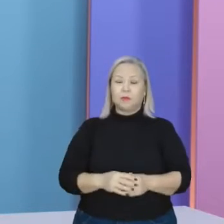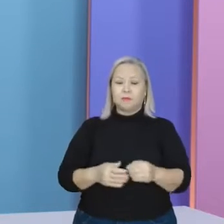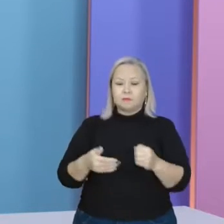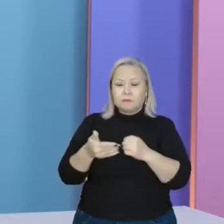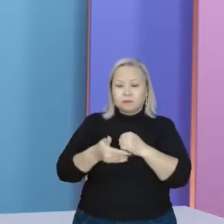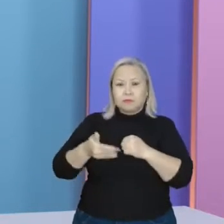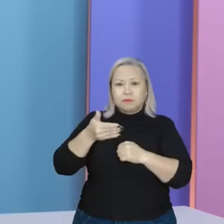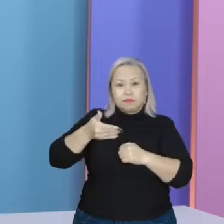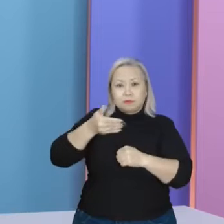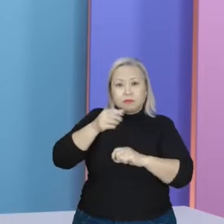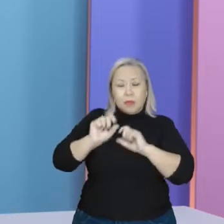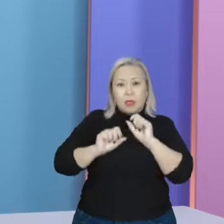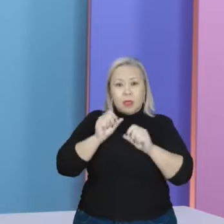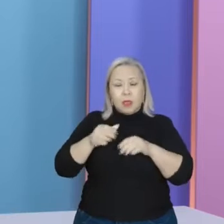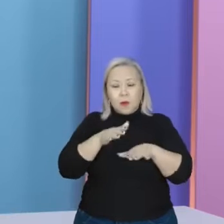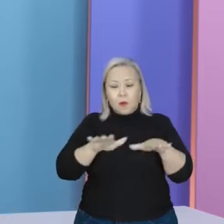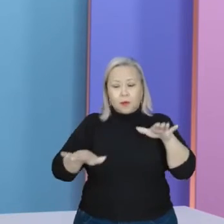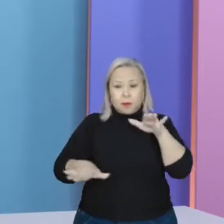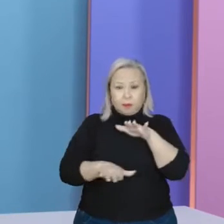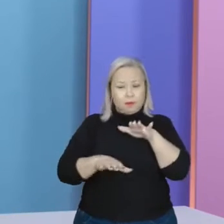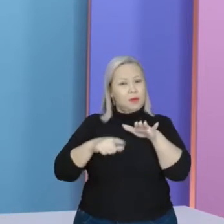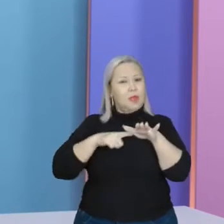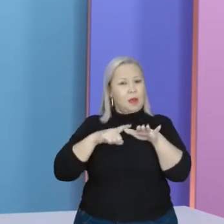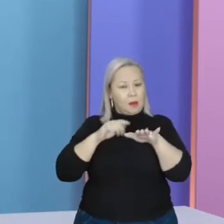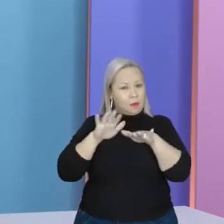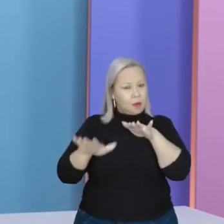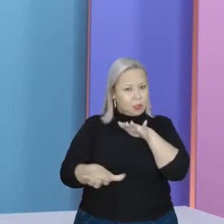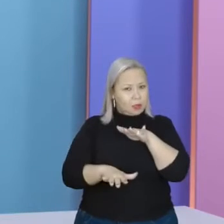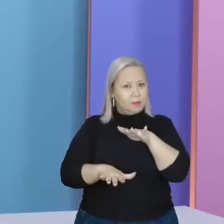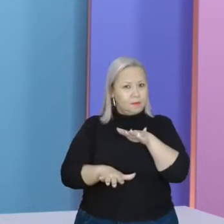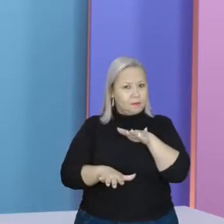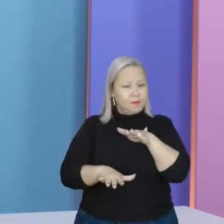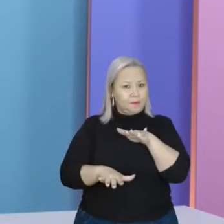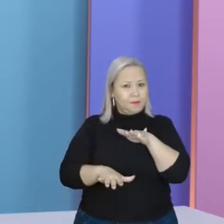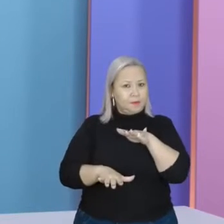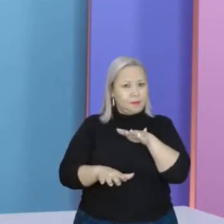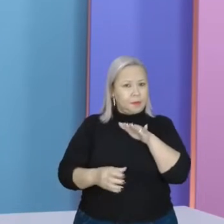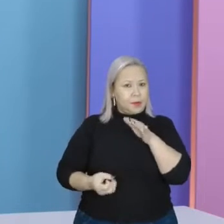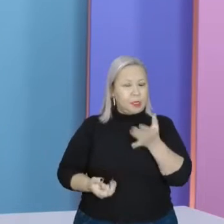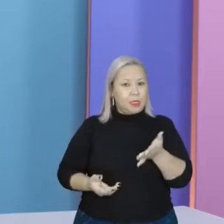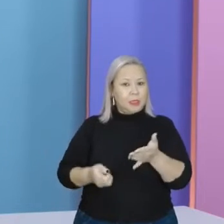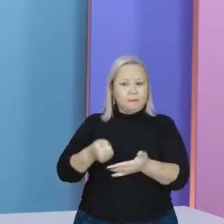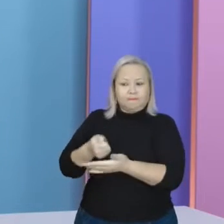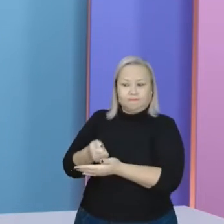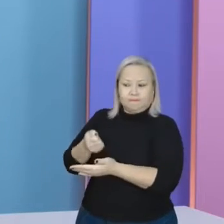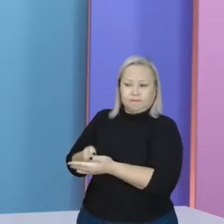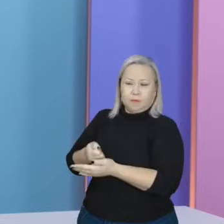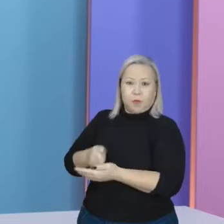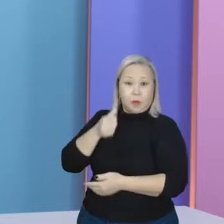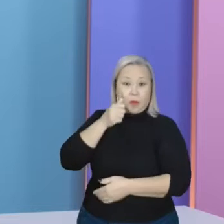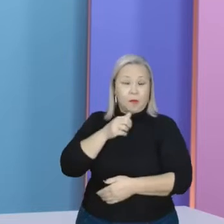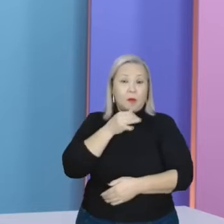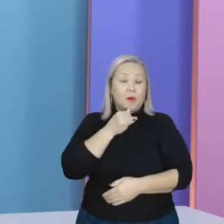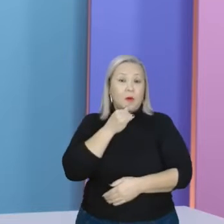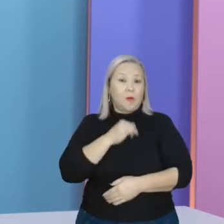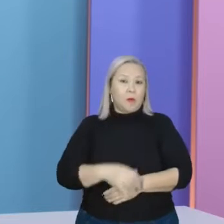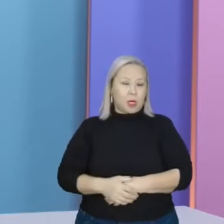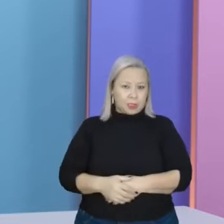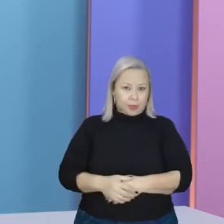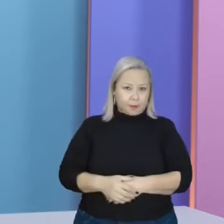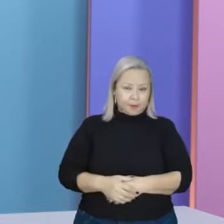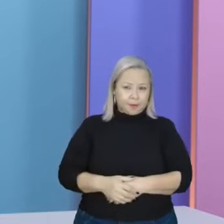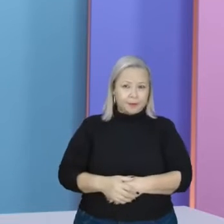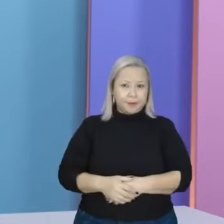camadas que compõem a desigualdade que se impõe para as mulheres, como, por exemplo,